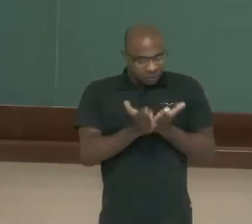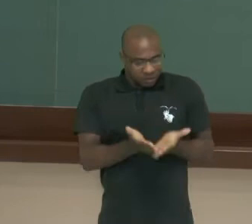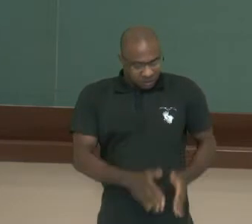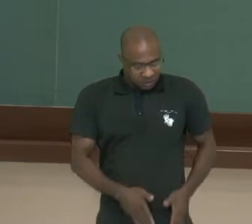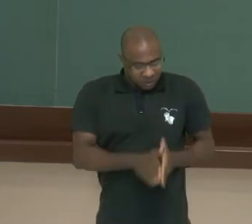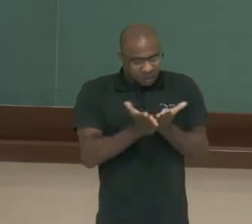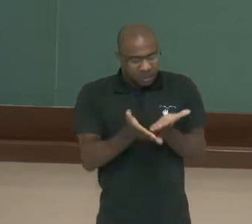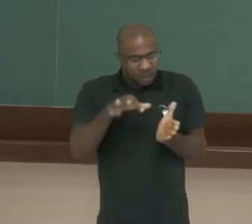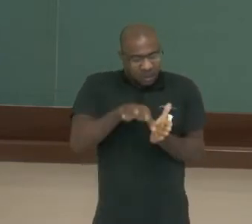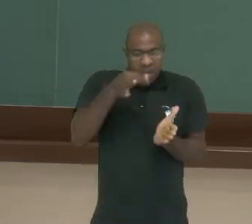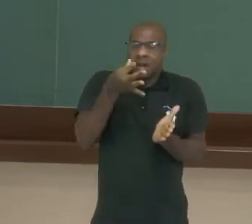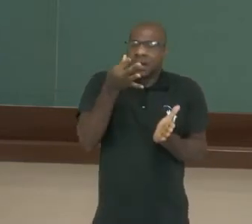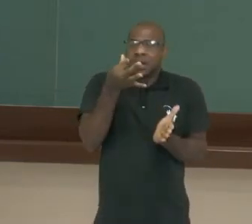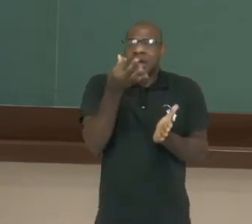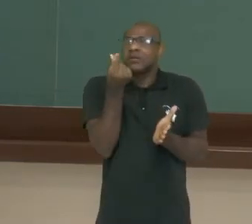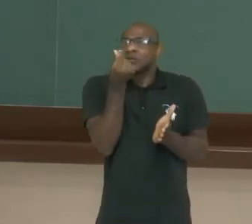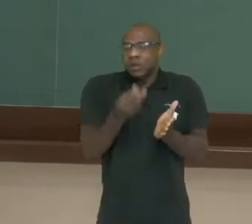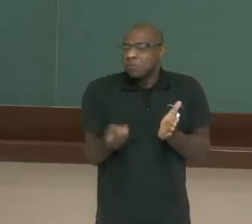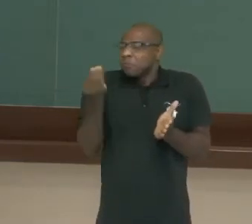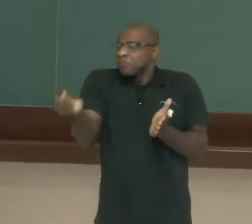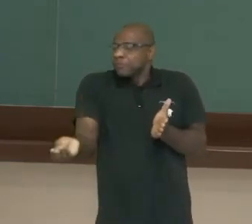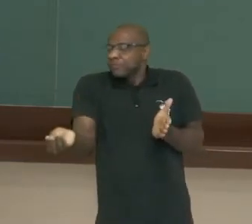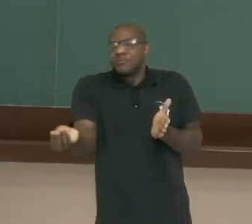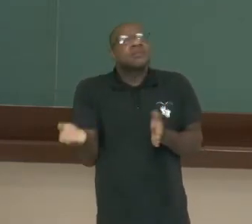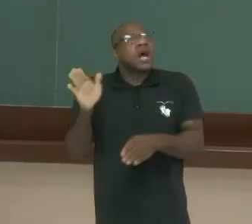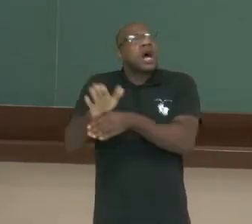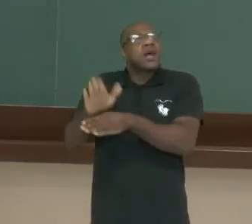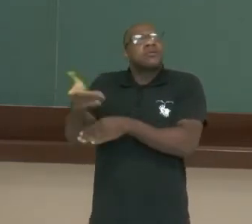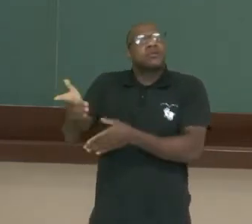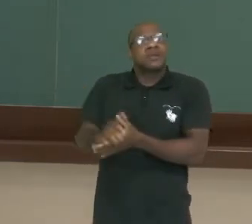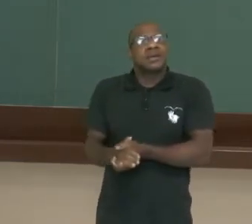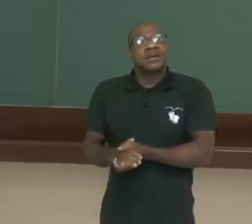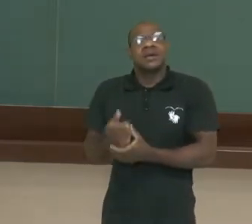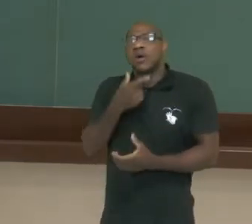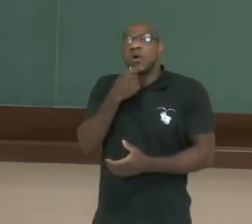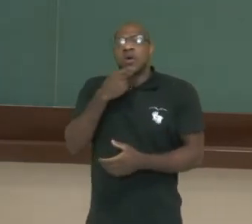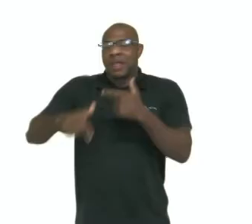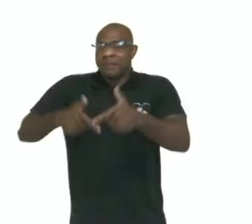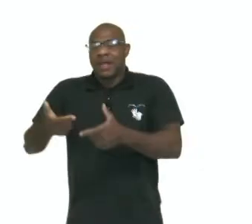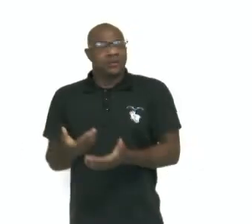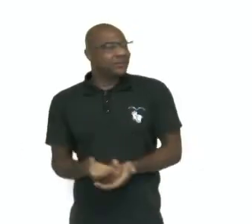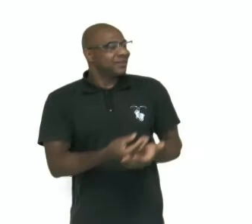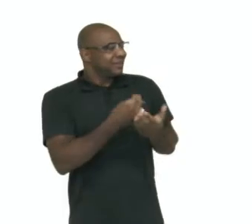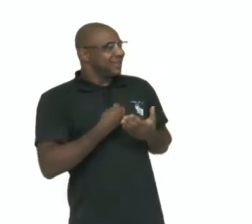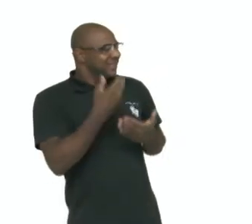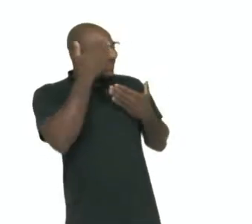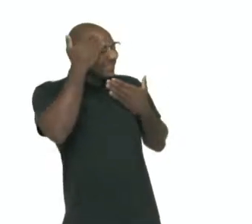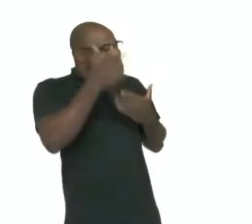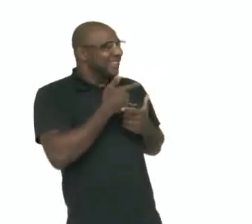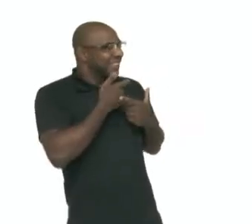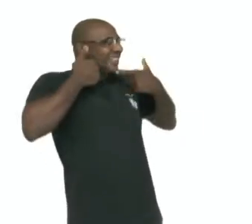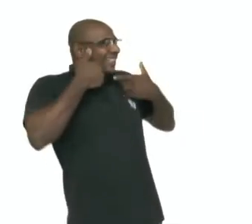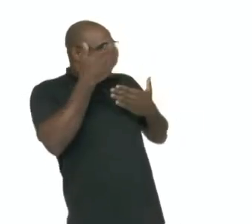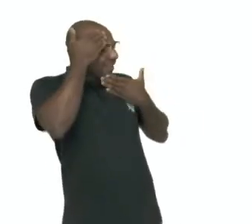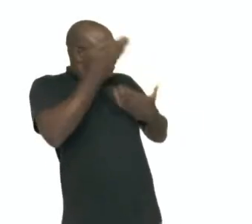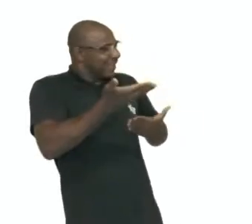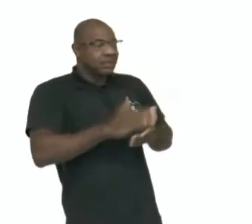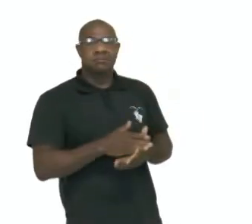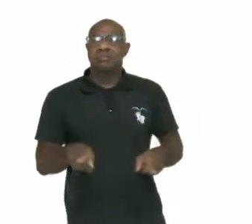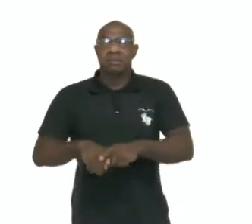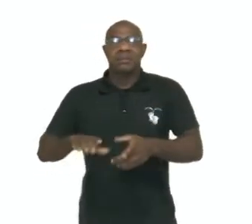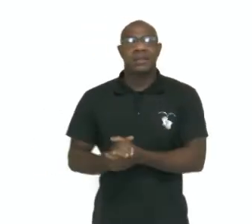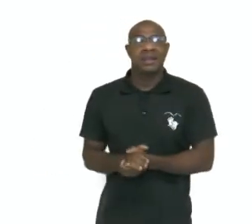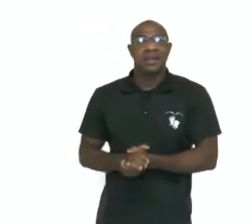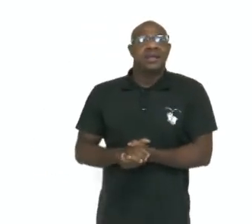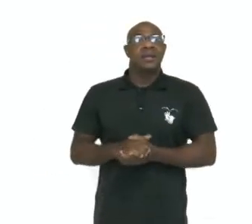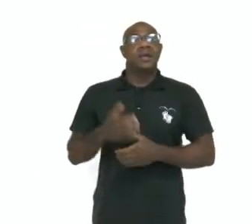da carteira uma cédula de dinheiro, então do próprio bolso, entrega para um trabalhador. E esse trabalhador esboça um sorriso e ele